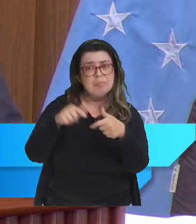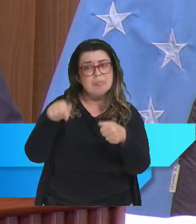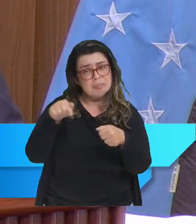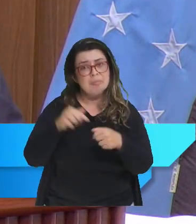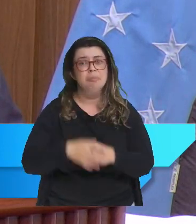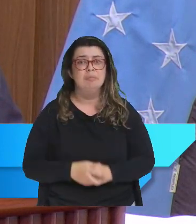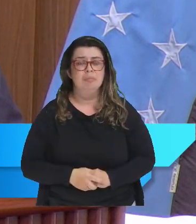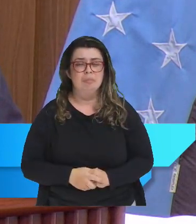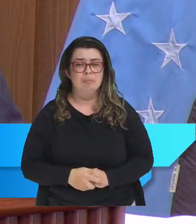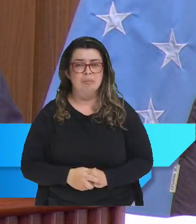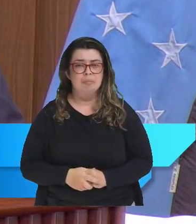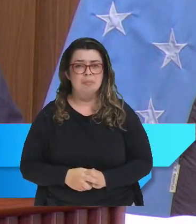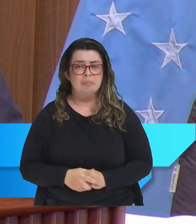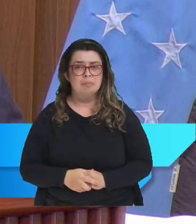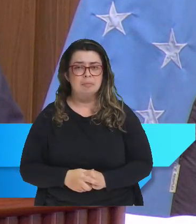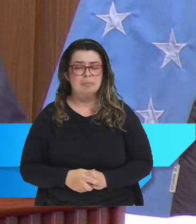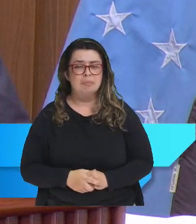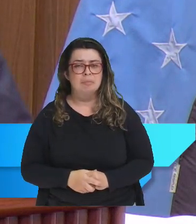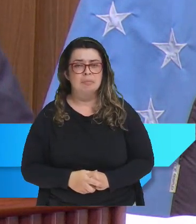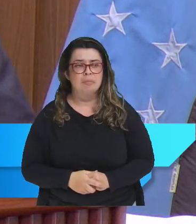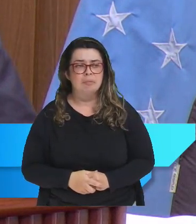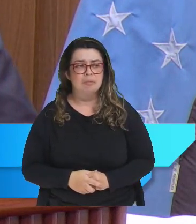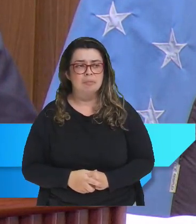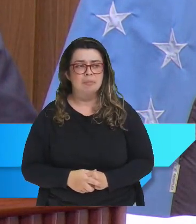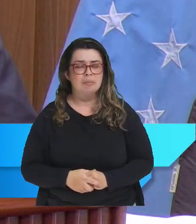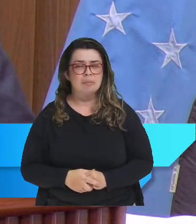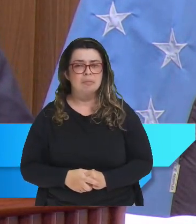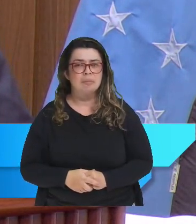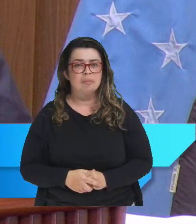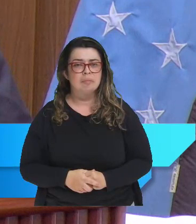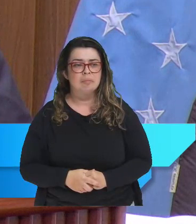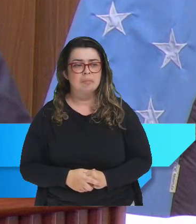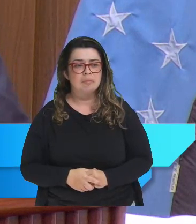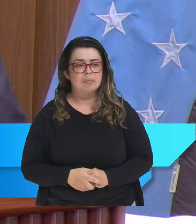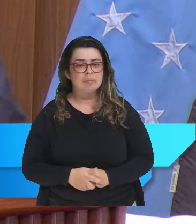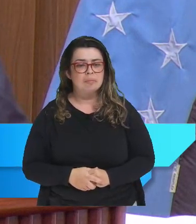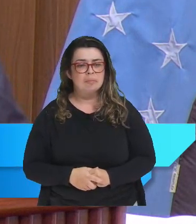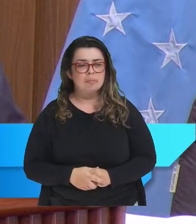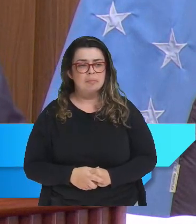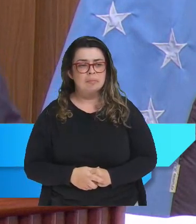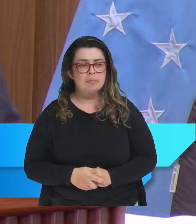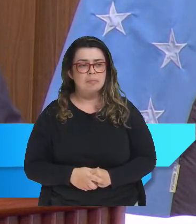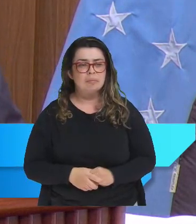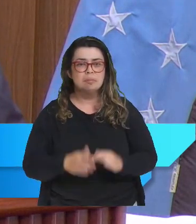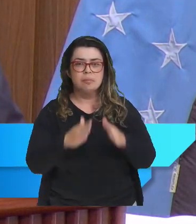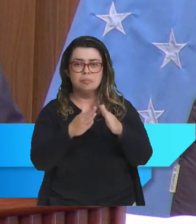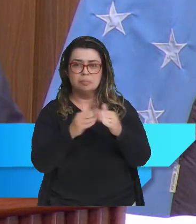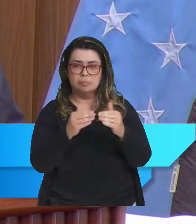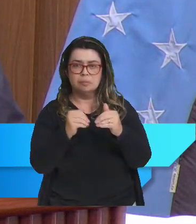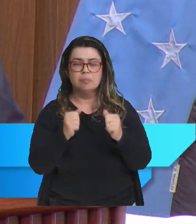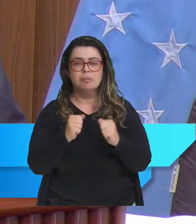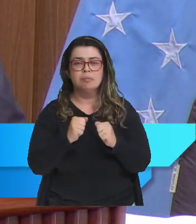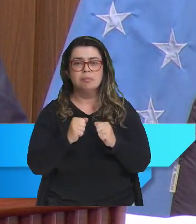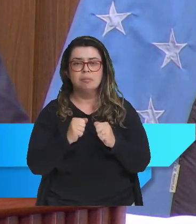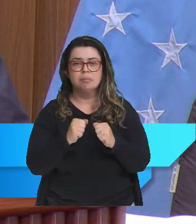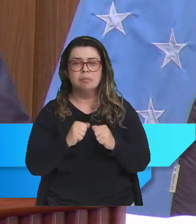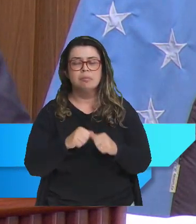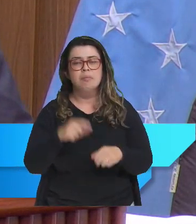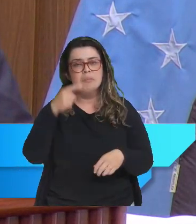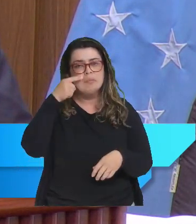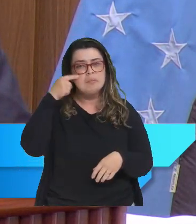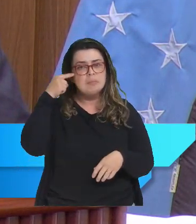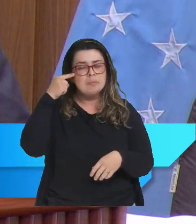situação. Quanto a essa solicitação do vereador Vinícius, eu queria fazer uma